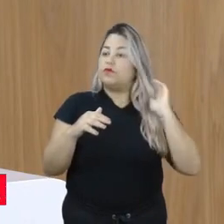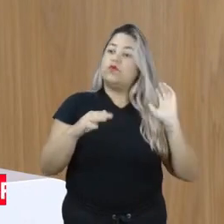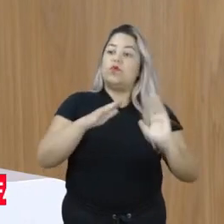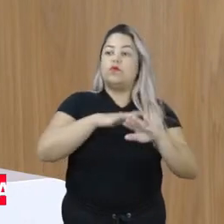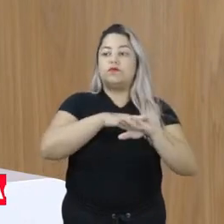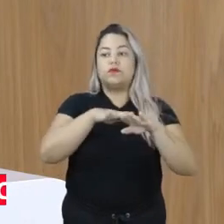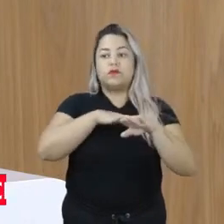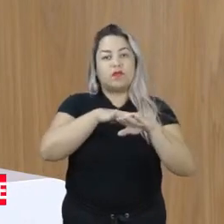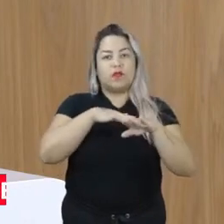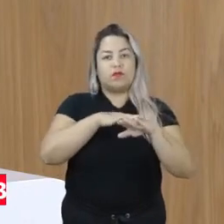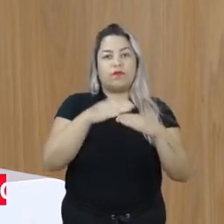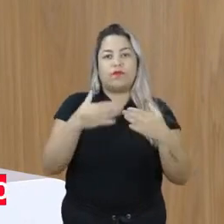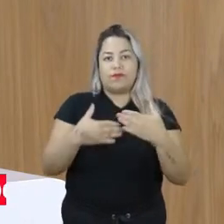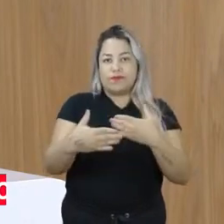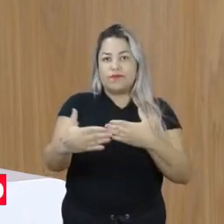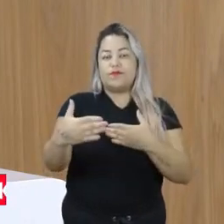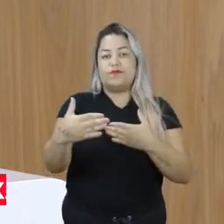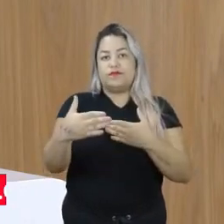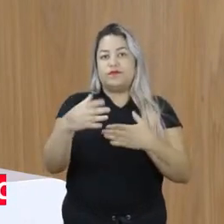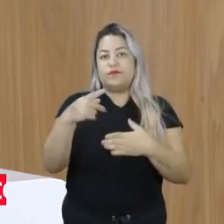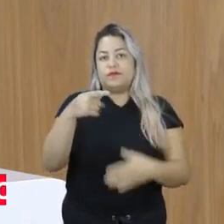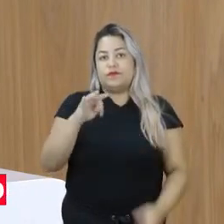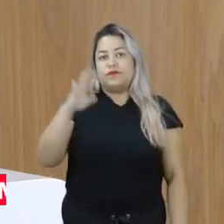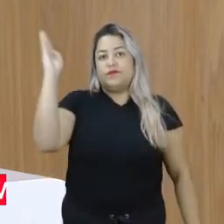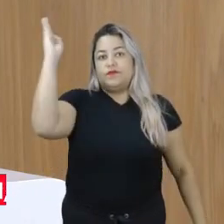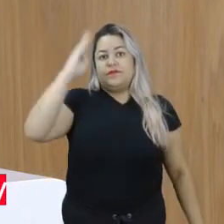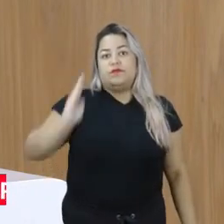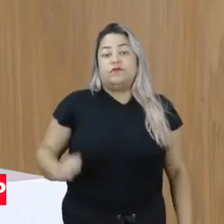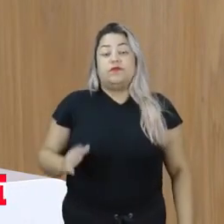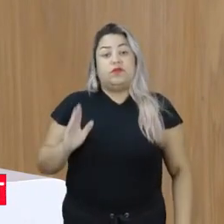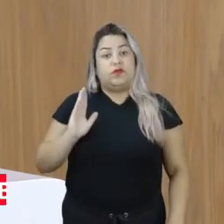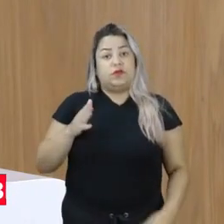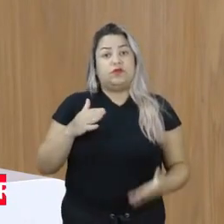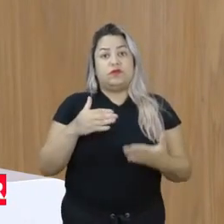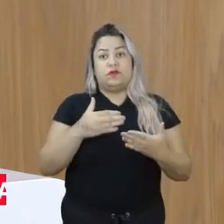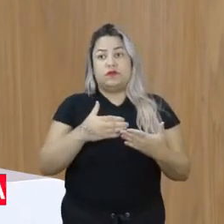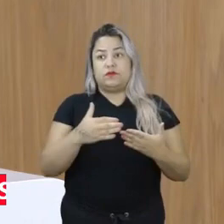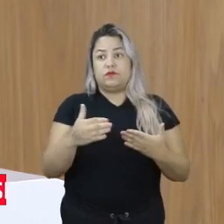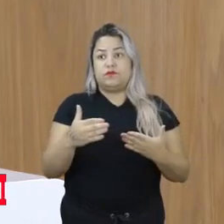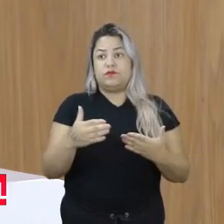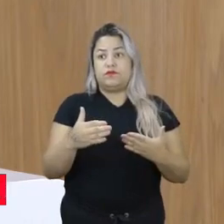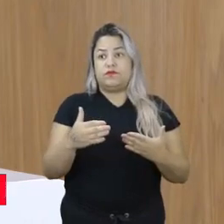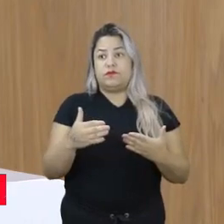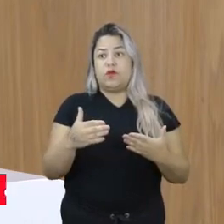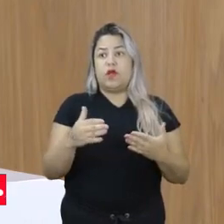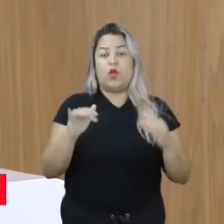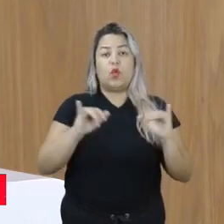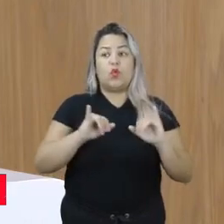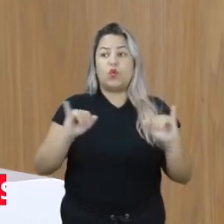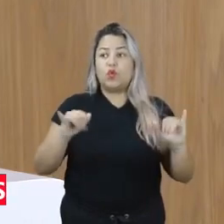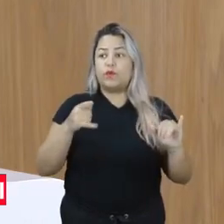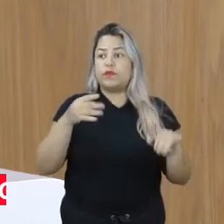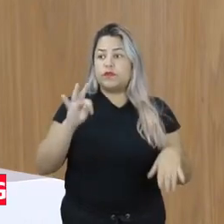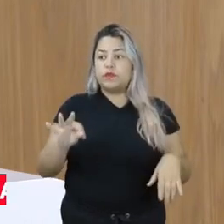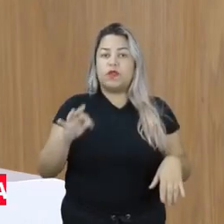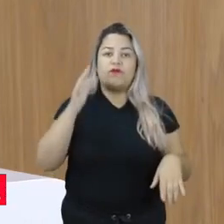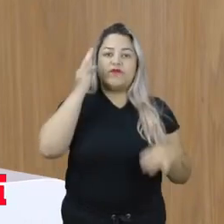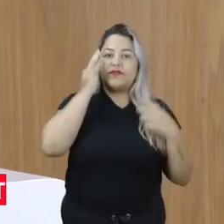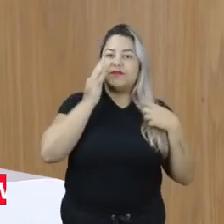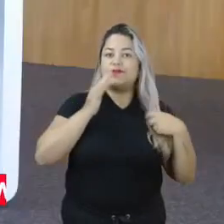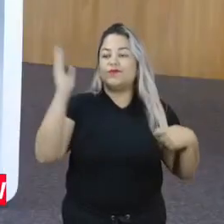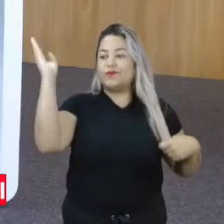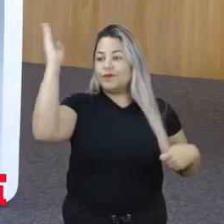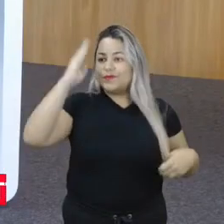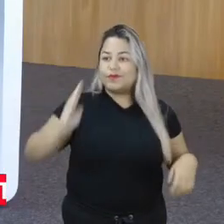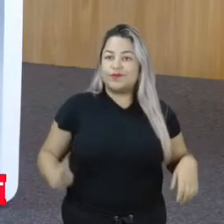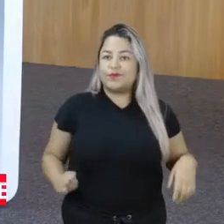ao longo desta edição do Jornal PT Brasil, que a gente já inicia com o editor de notícias do PT, o Fernando Brasil, que vai